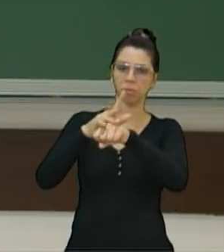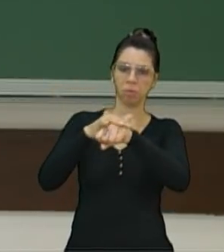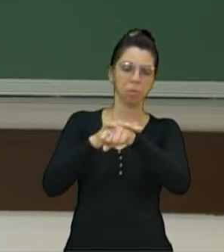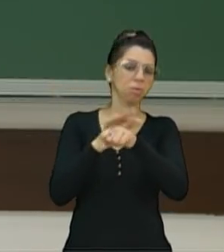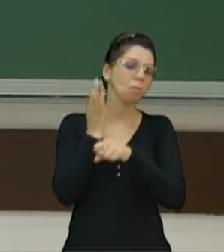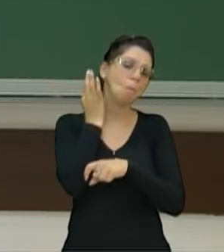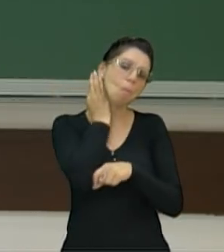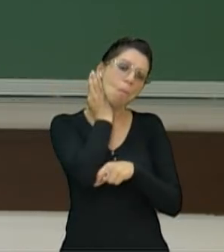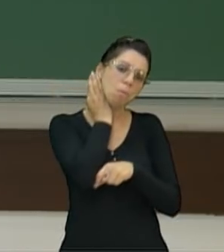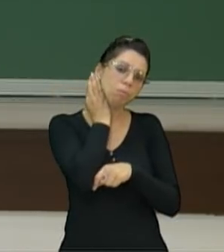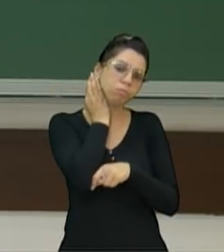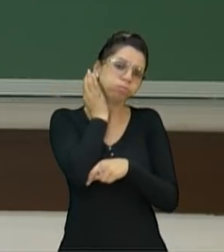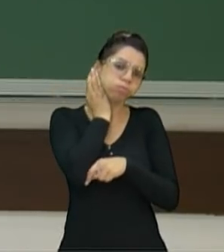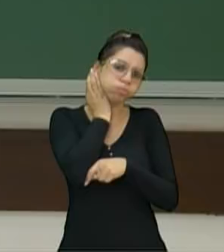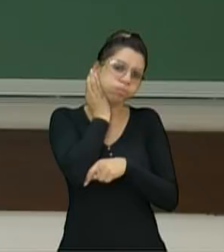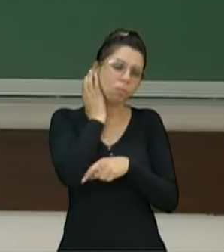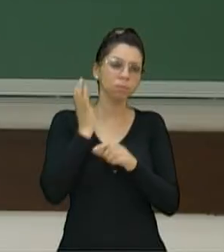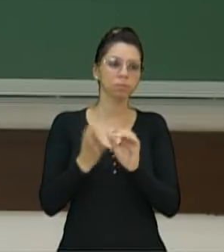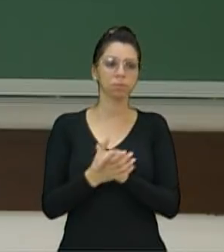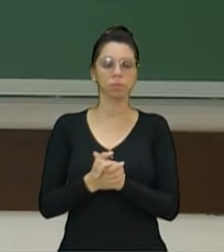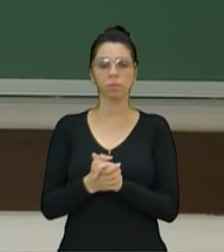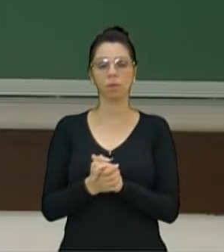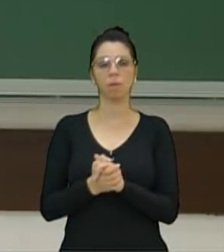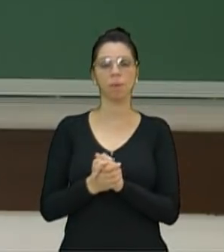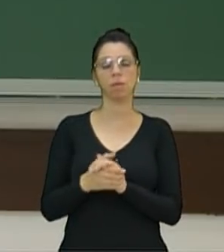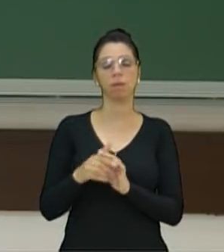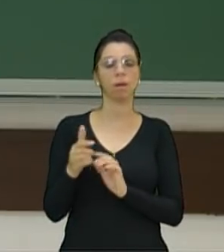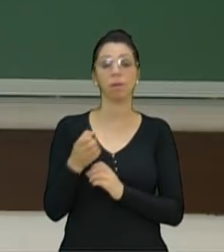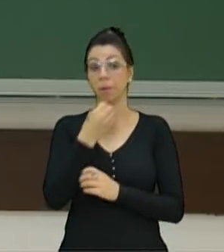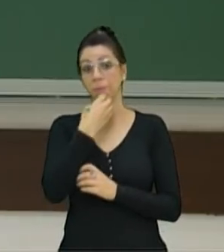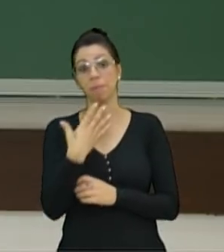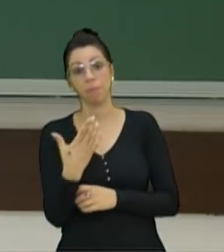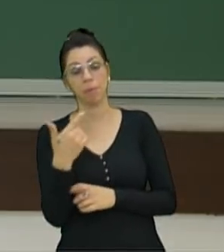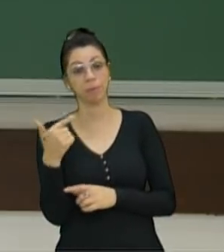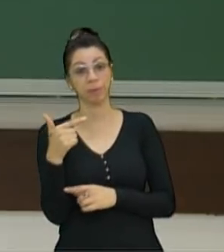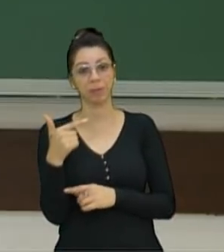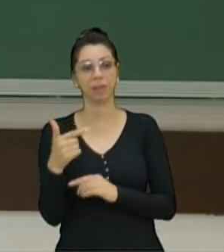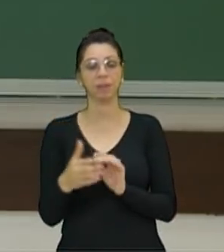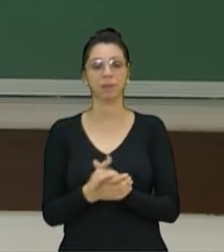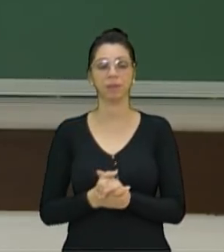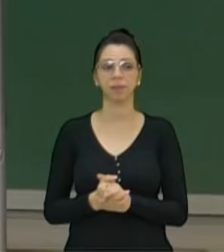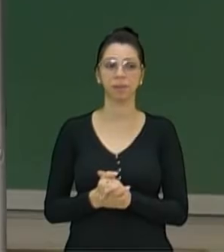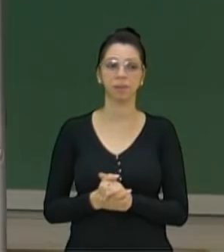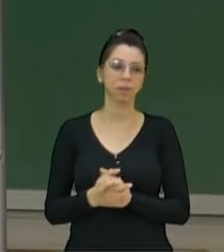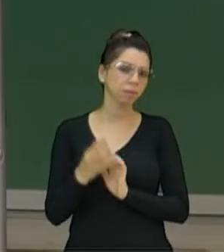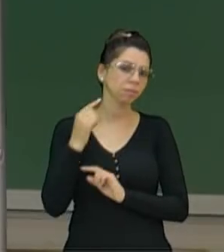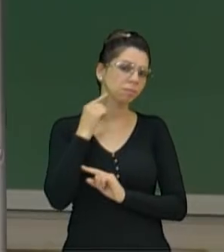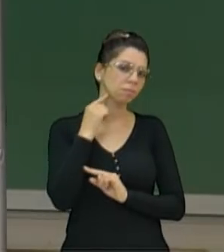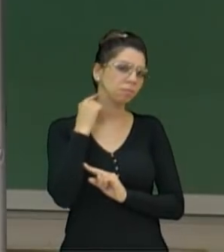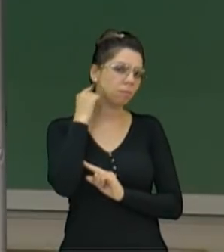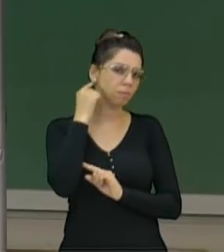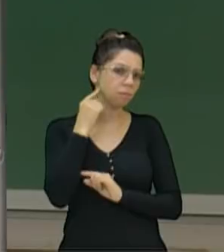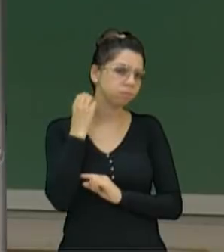fácil de você entender isso. Mas, se você nunca teve, que bom, Está aqui, ó. Essa bolinha, esse inchaçozinho aqui é